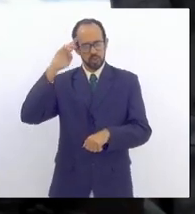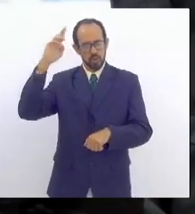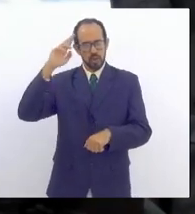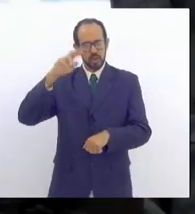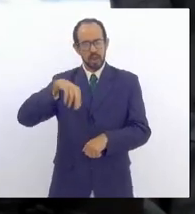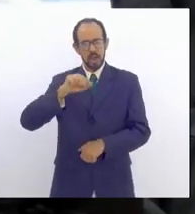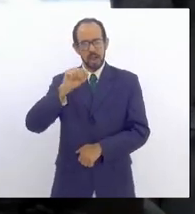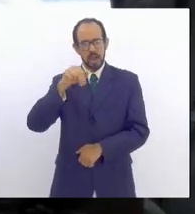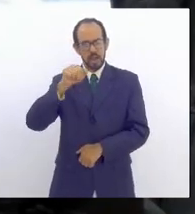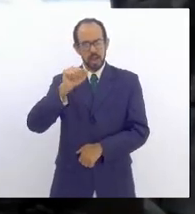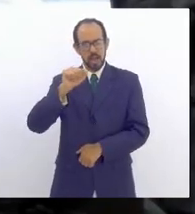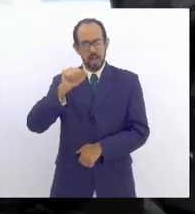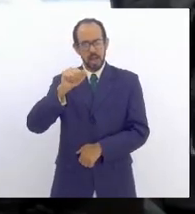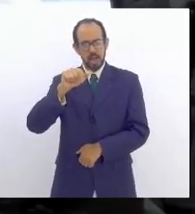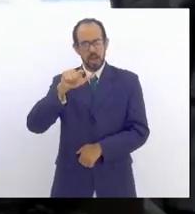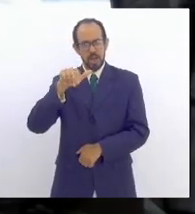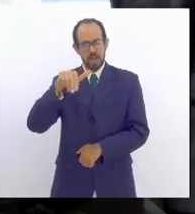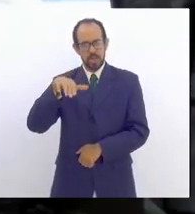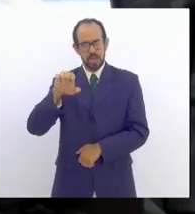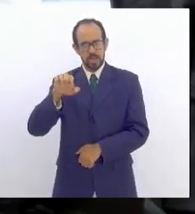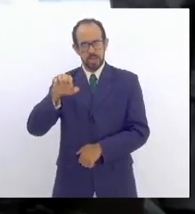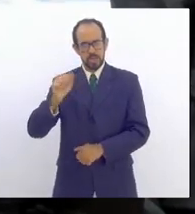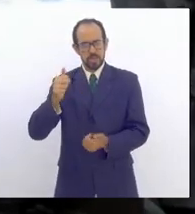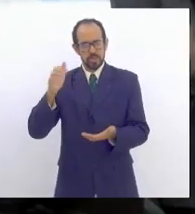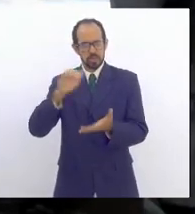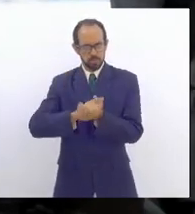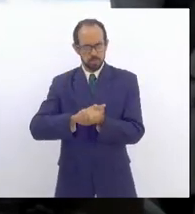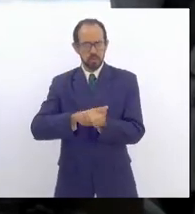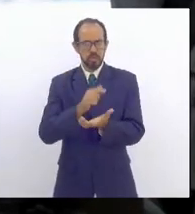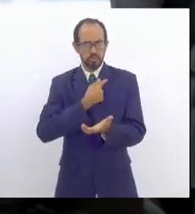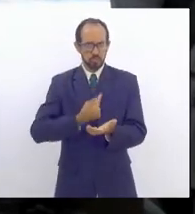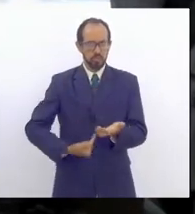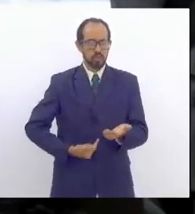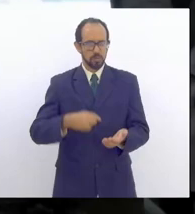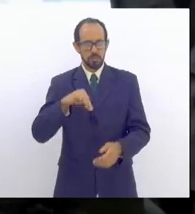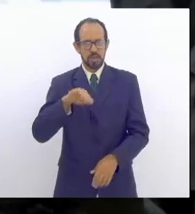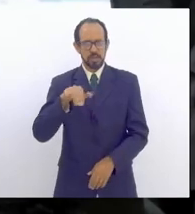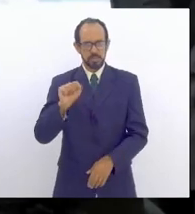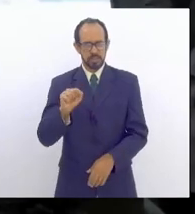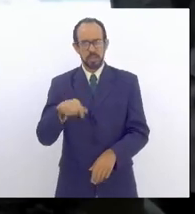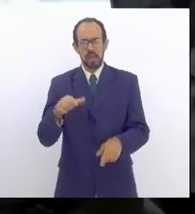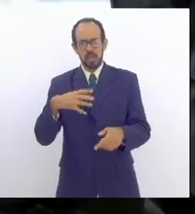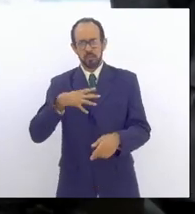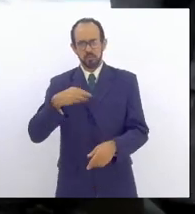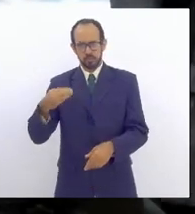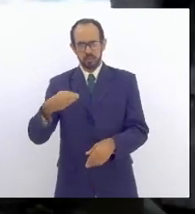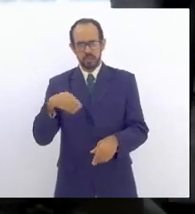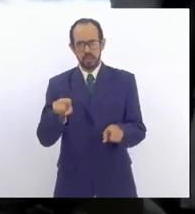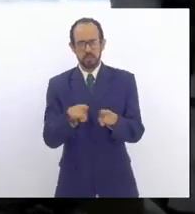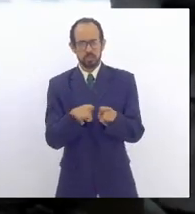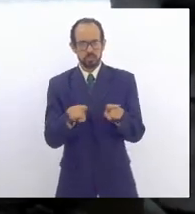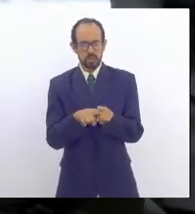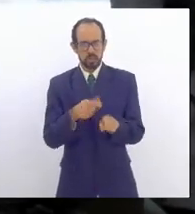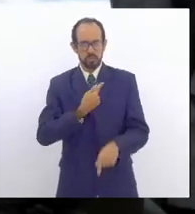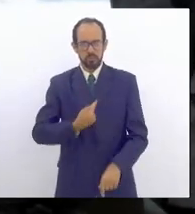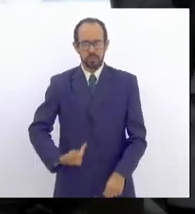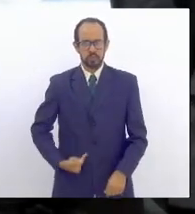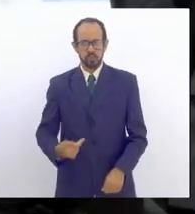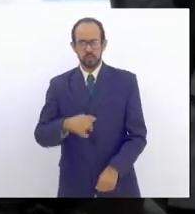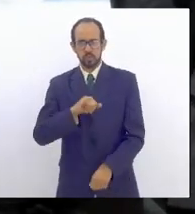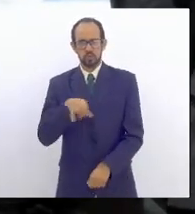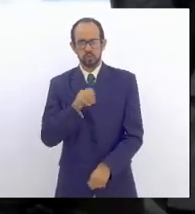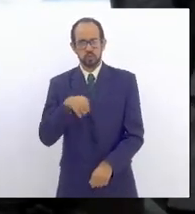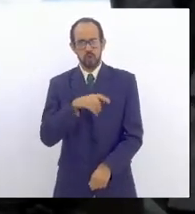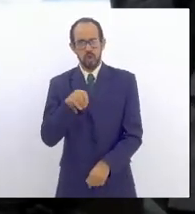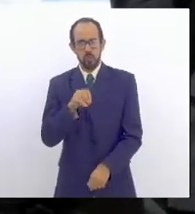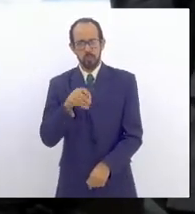esposa do governador, Maria Eduarda, filha do governador, João Pedro